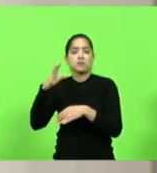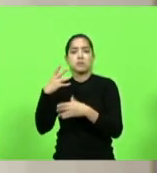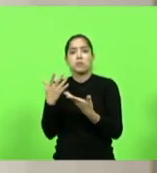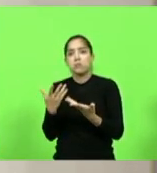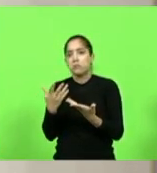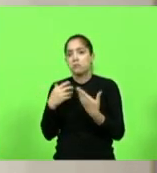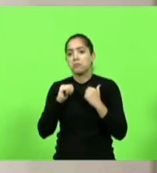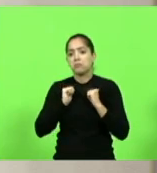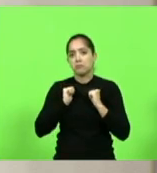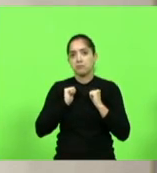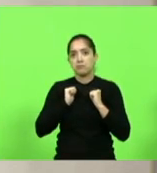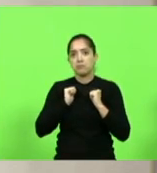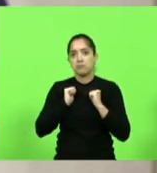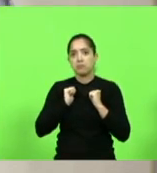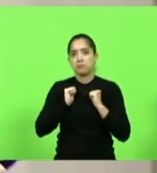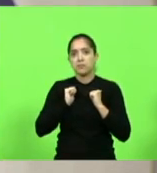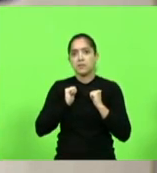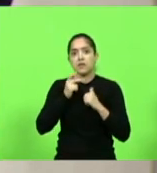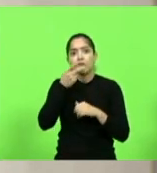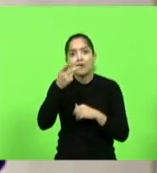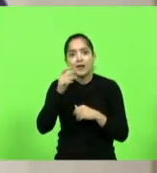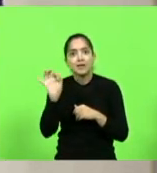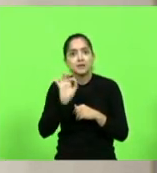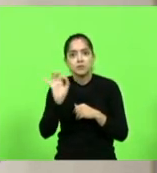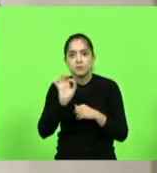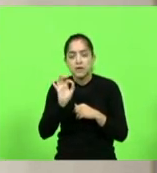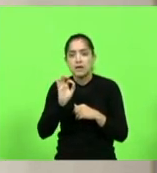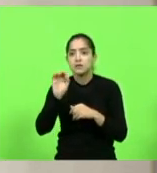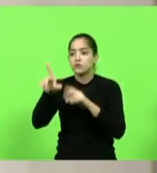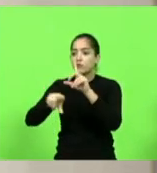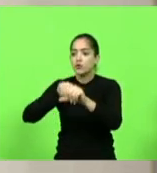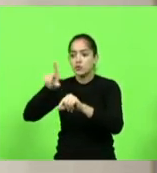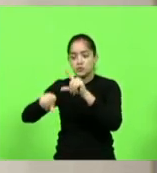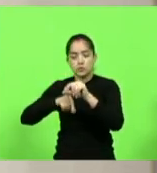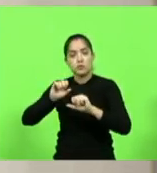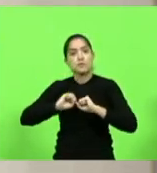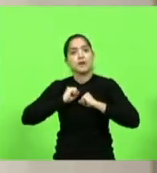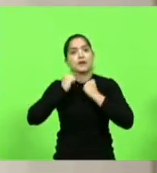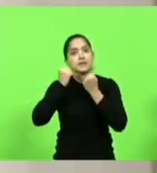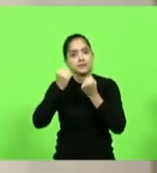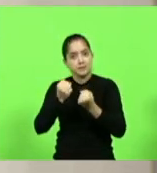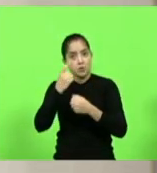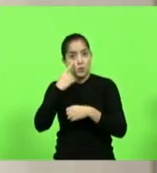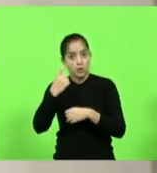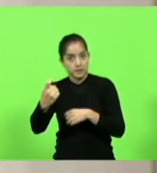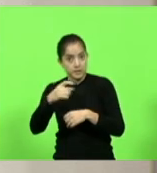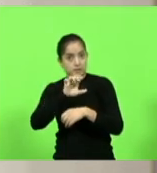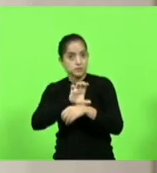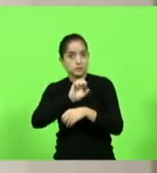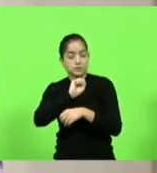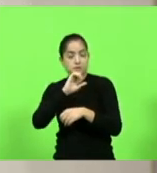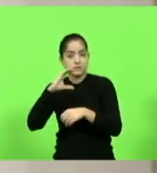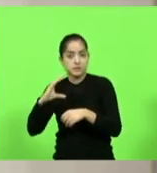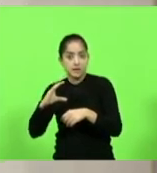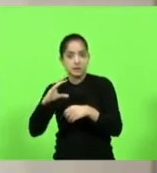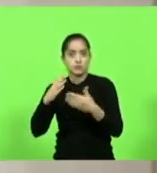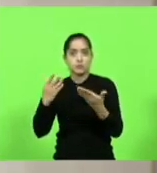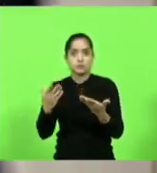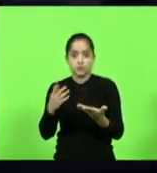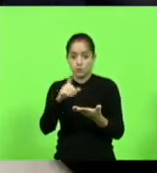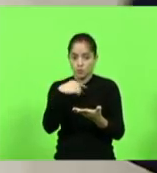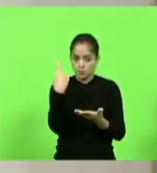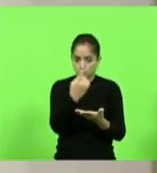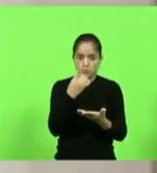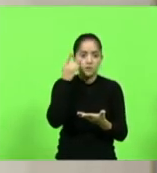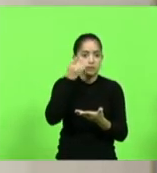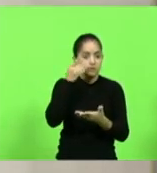uma manifestação contrária. Foram eleitos para defender o interesse de Santa Catarina, assim como nós,